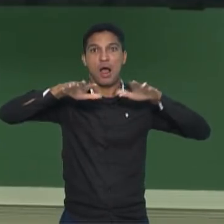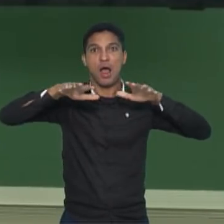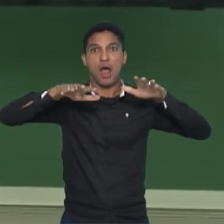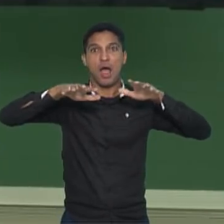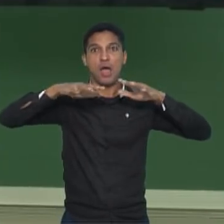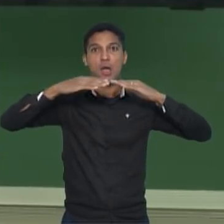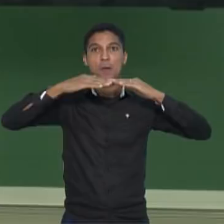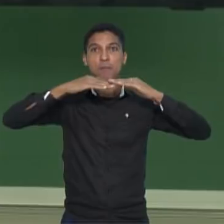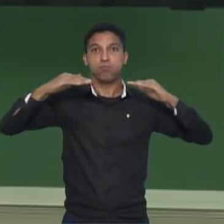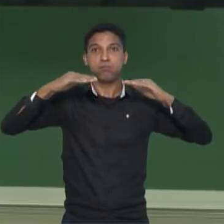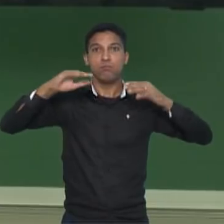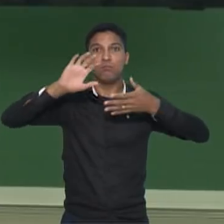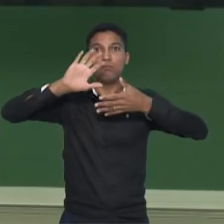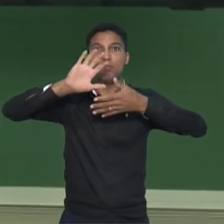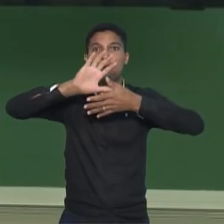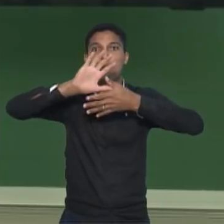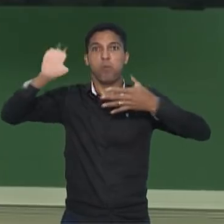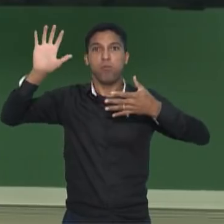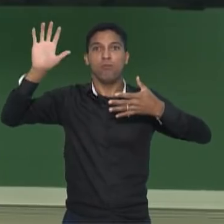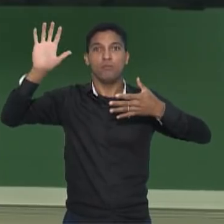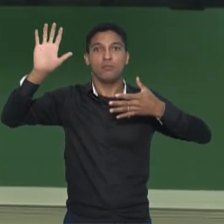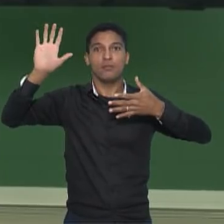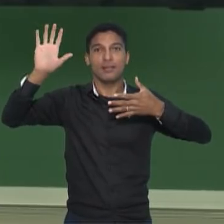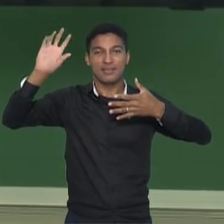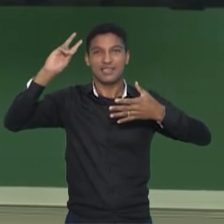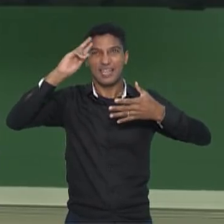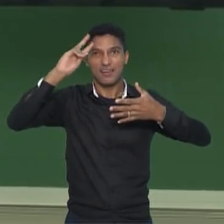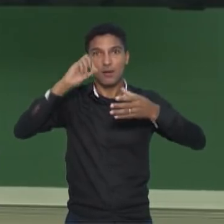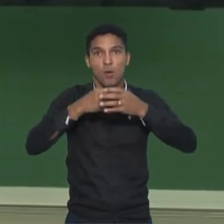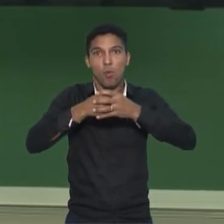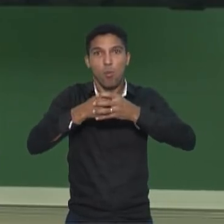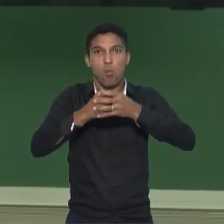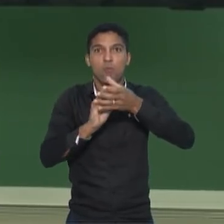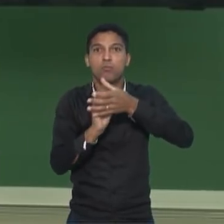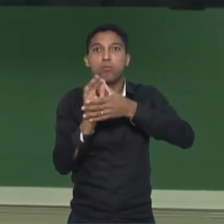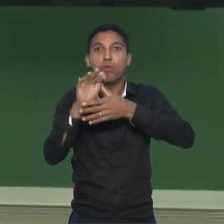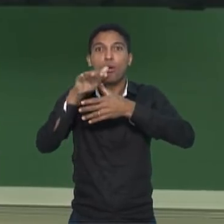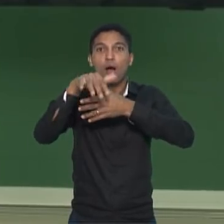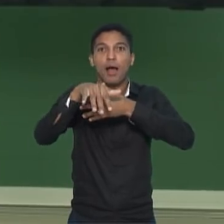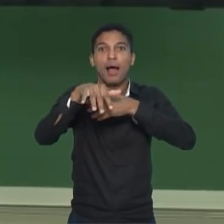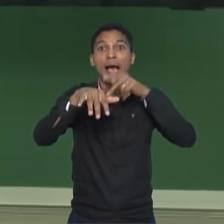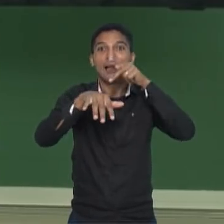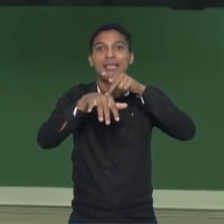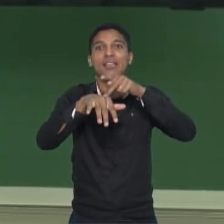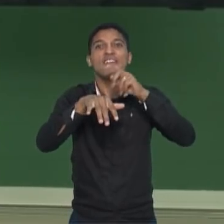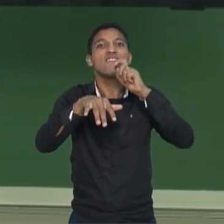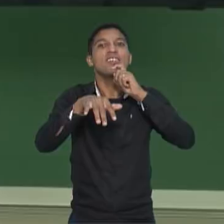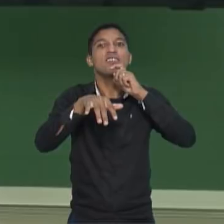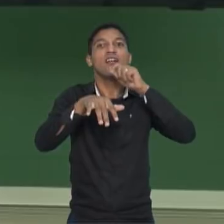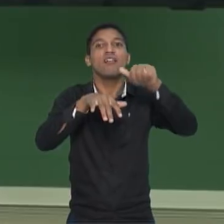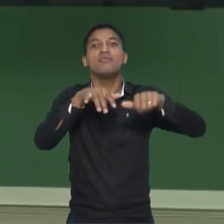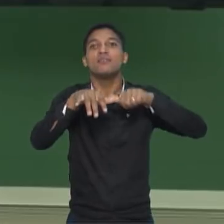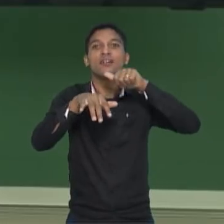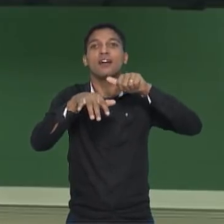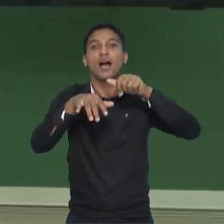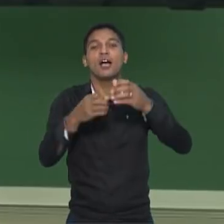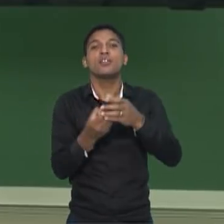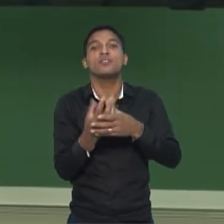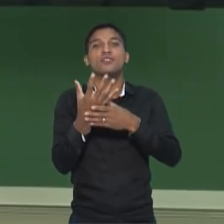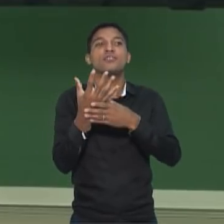divergente? Se você marcou a letra C, parabéns, continue assim. Ah, professora, marquei a letra A e B. Não, não tem